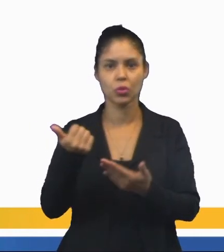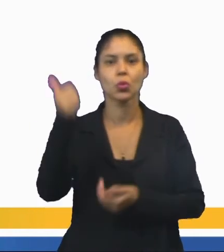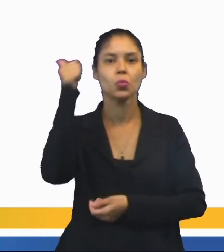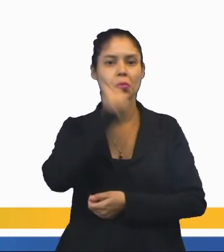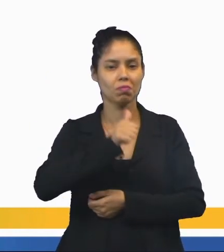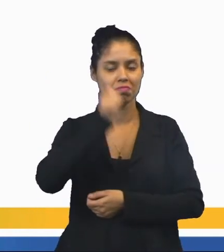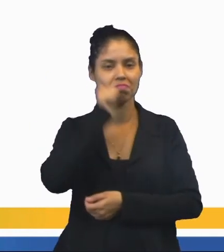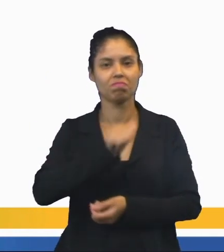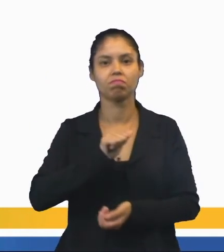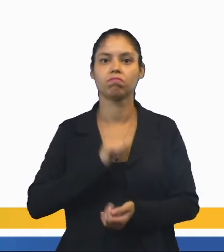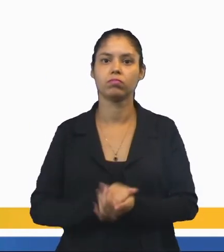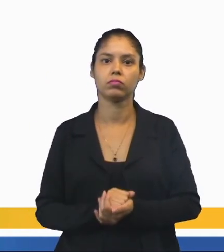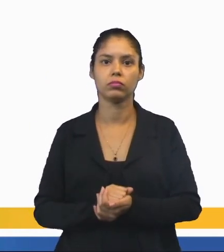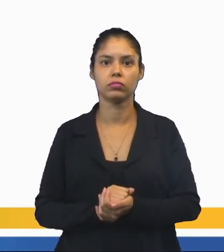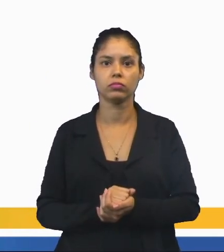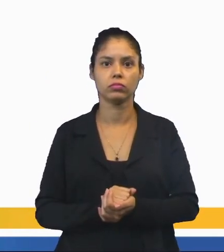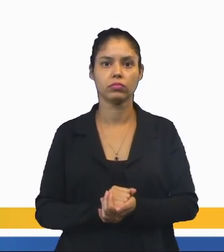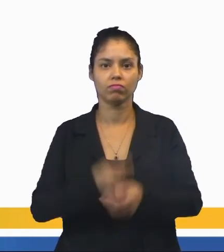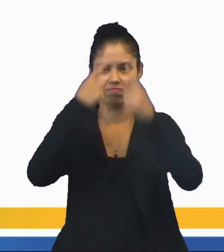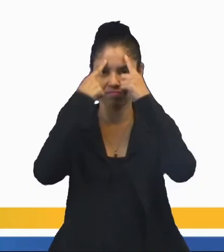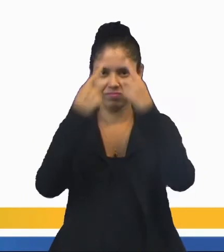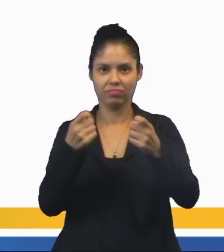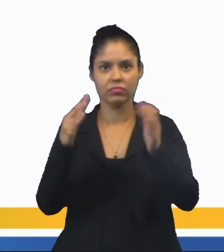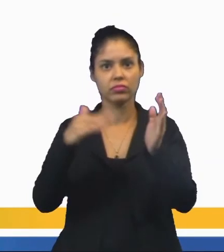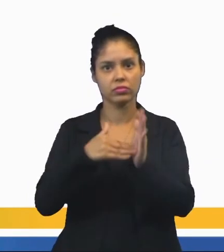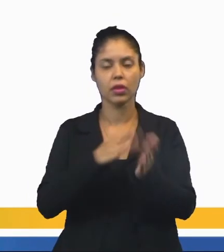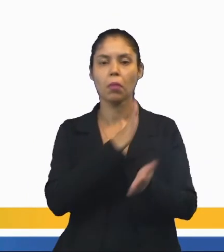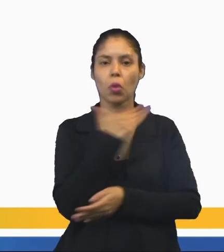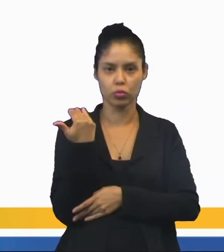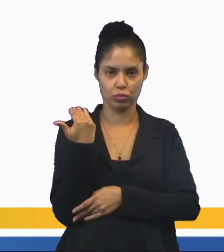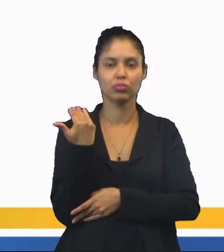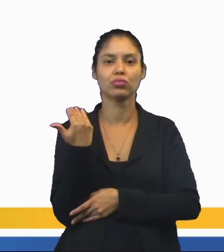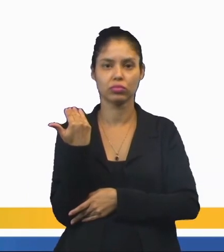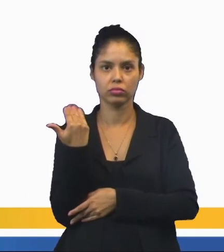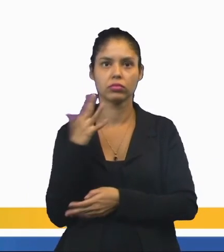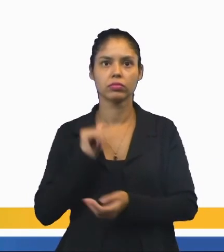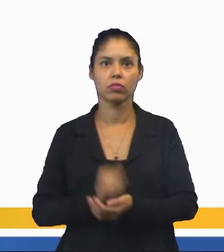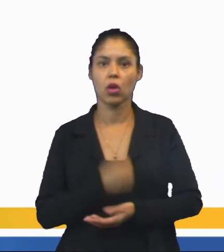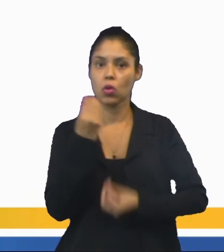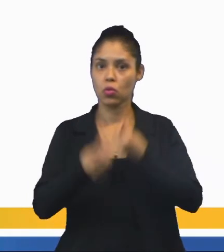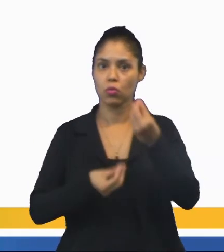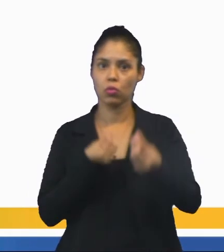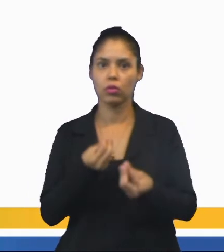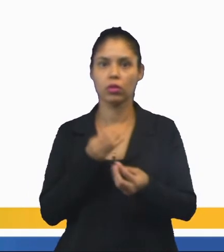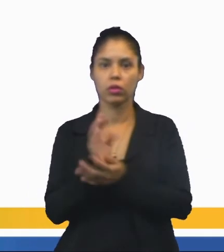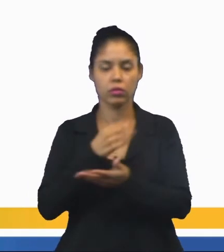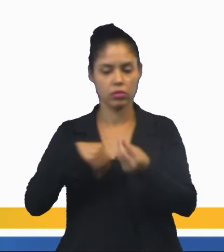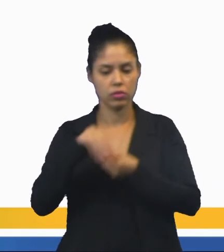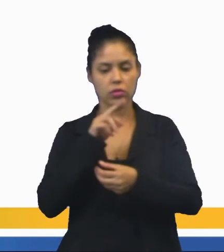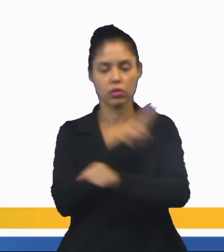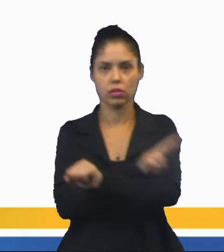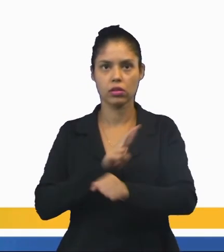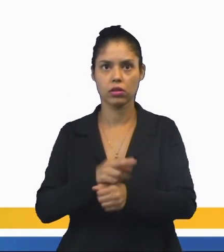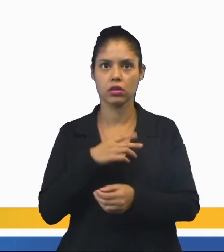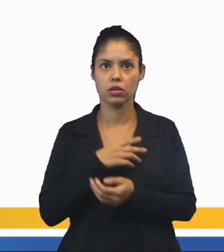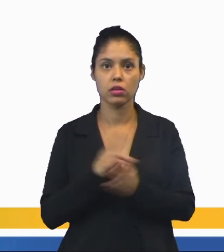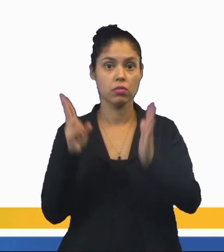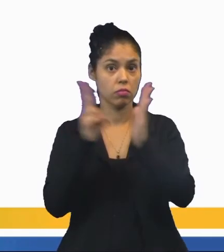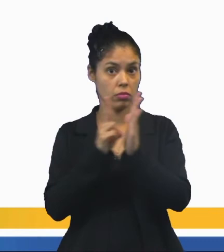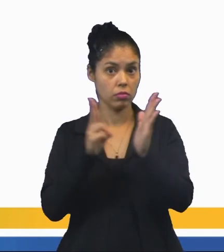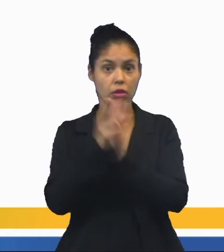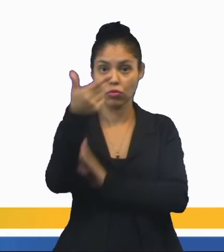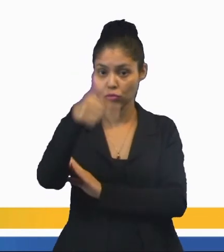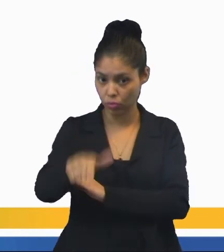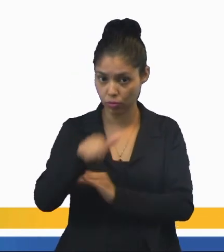mulher, mais um ato de violência, às vezes até assassinato. Como as religiões têm que se envolver com isso? A questão indígena, de